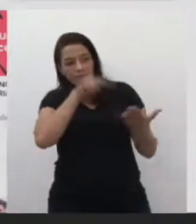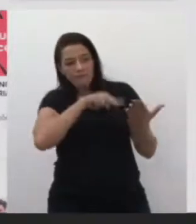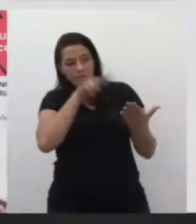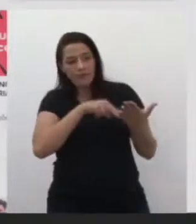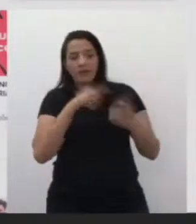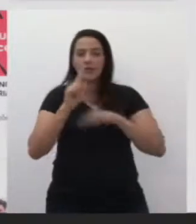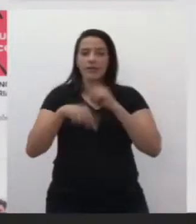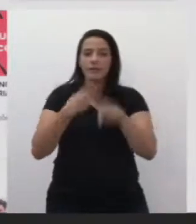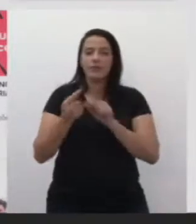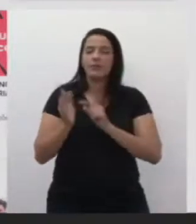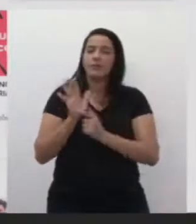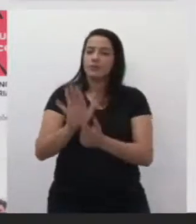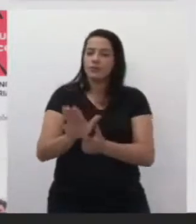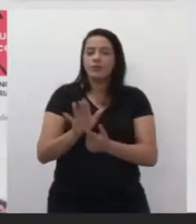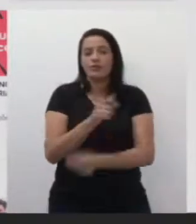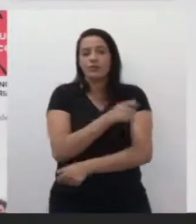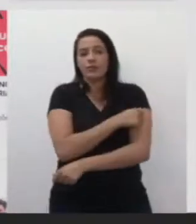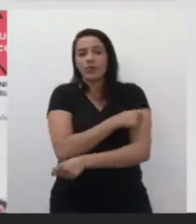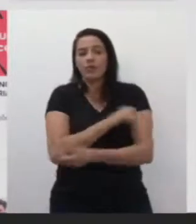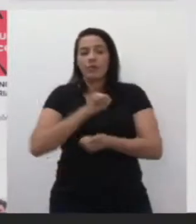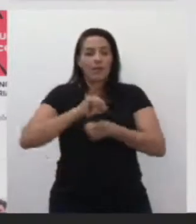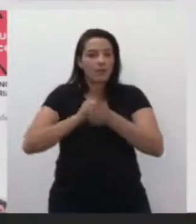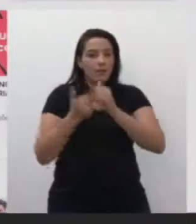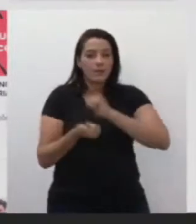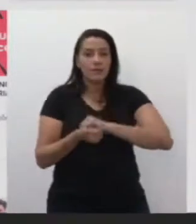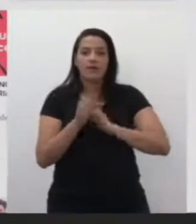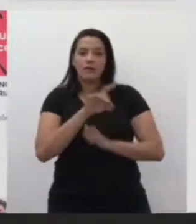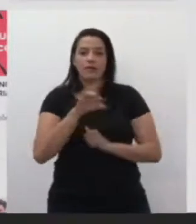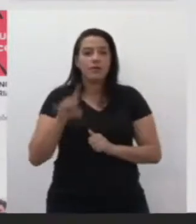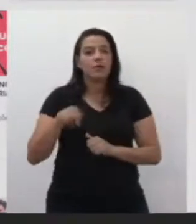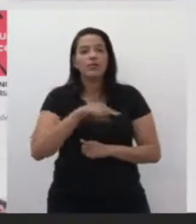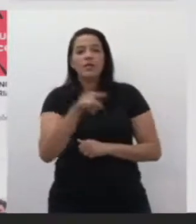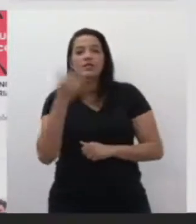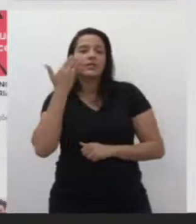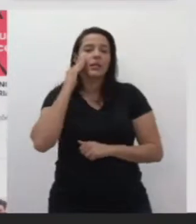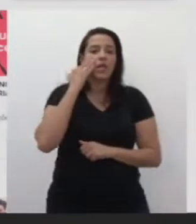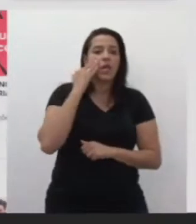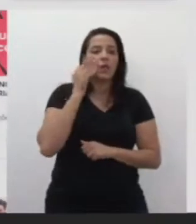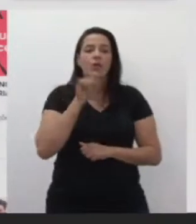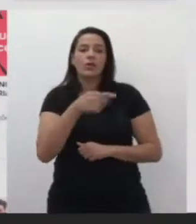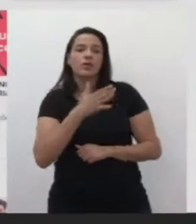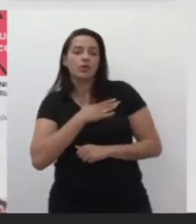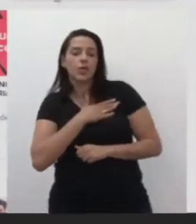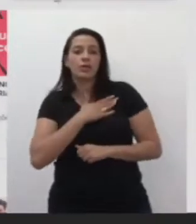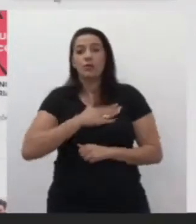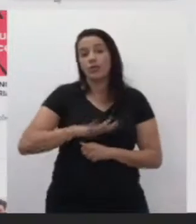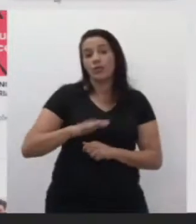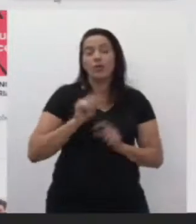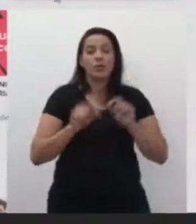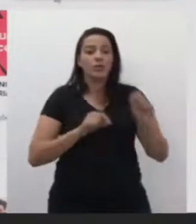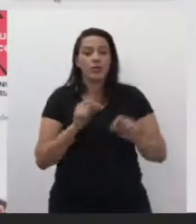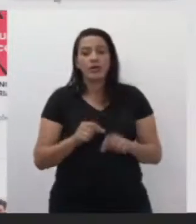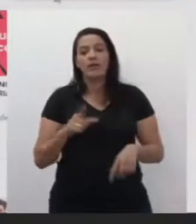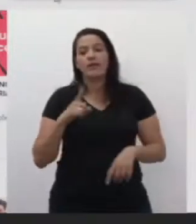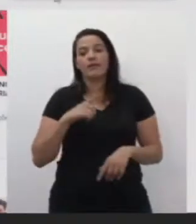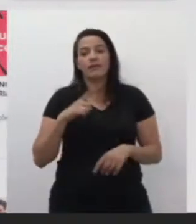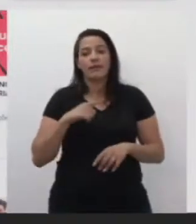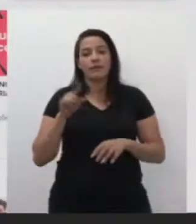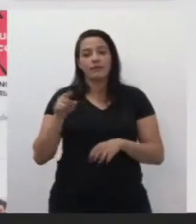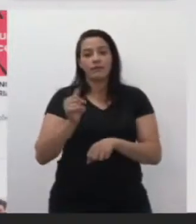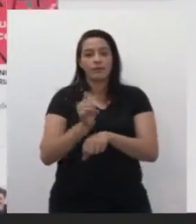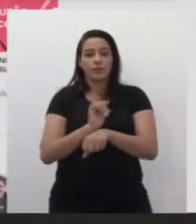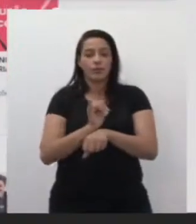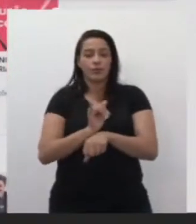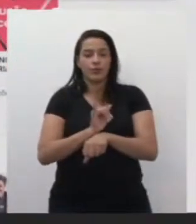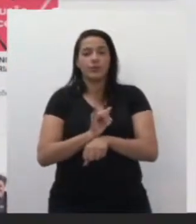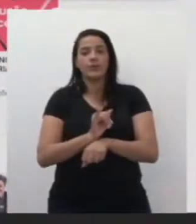trazerem na sala de aula uma adaptação, né? O que eles entenderam, o que eles mais gostaram. Logo aqui na página principal do YouTube do Descomplica